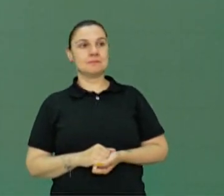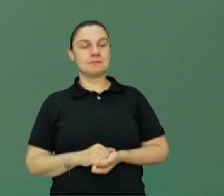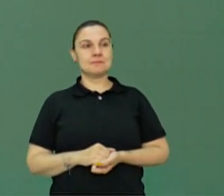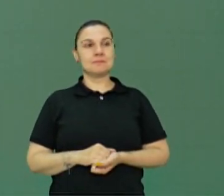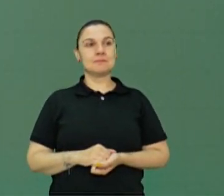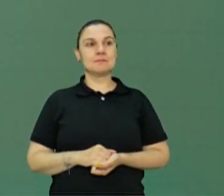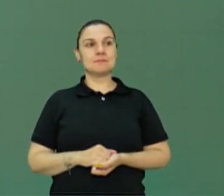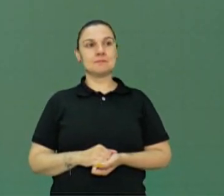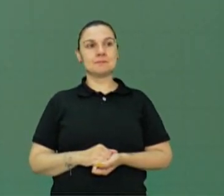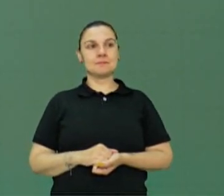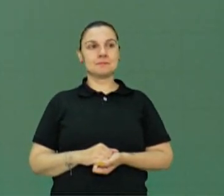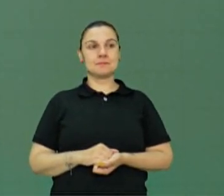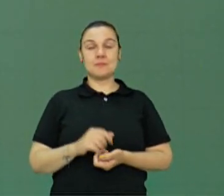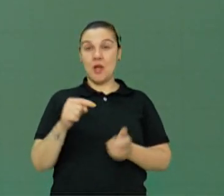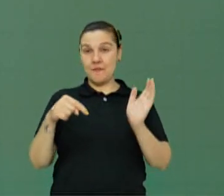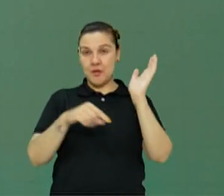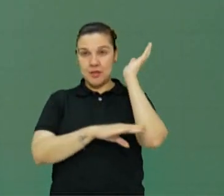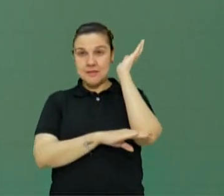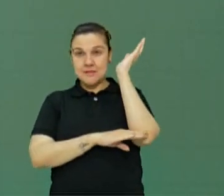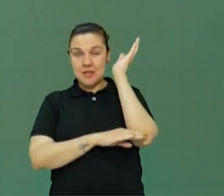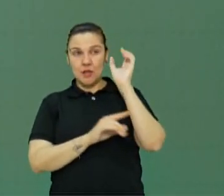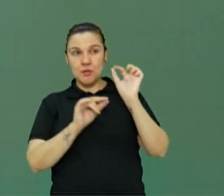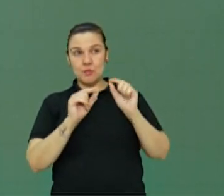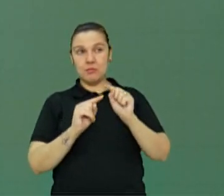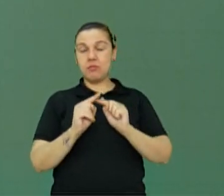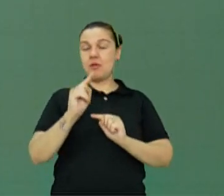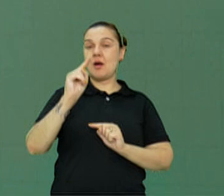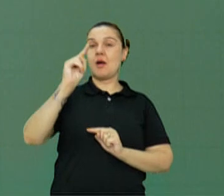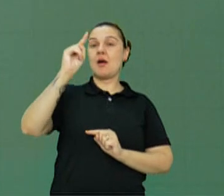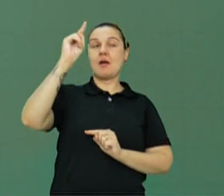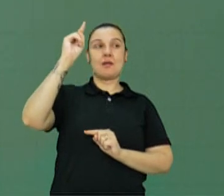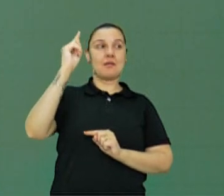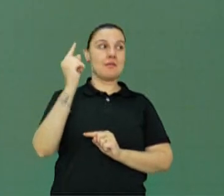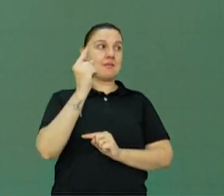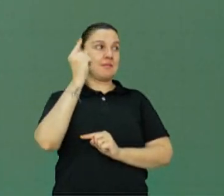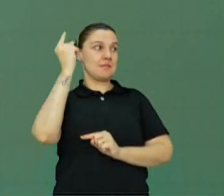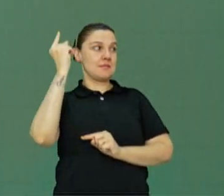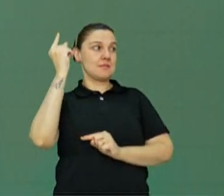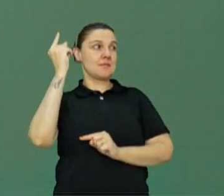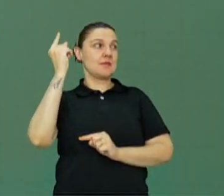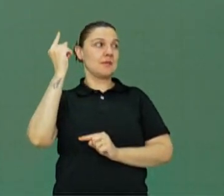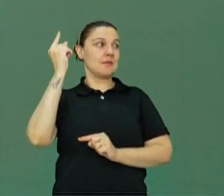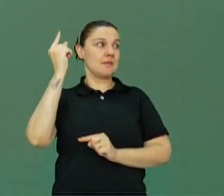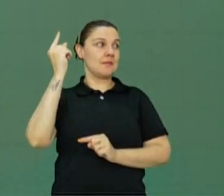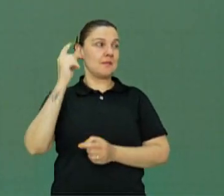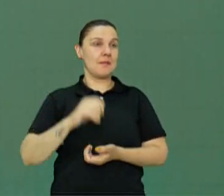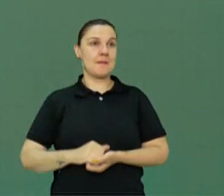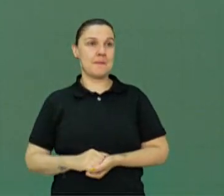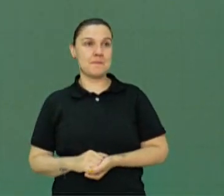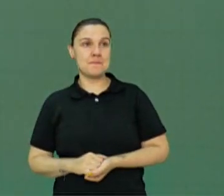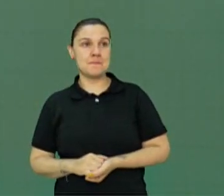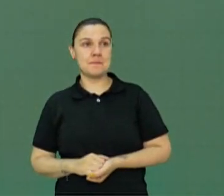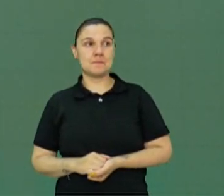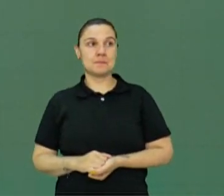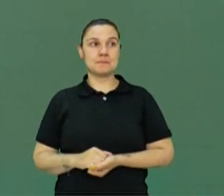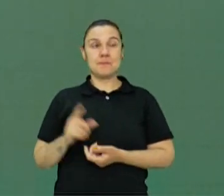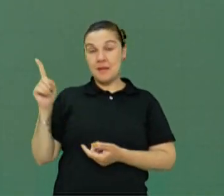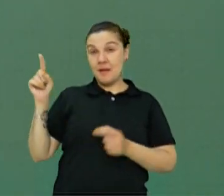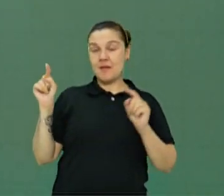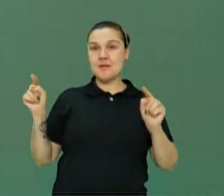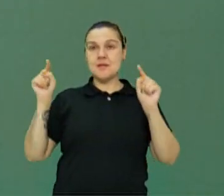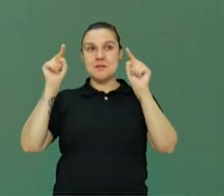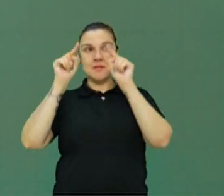Tá? Então, o tempo vem do menor para o maior até lá em cima. Esses seres que estão aqui em cima,